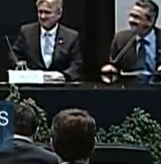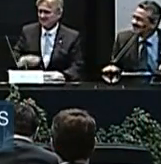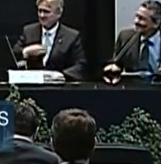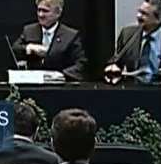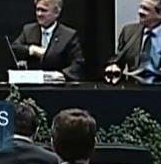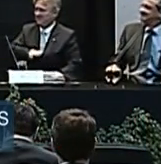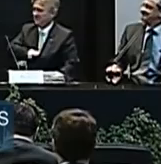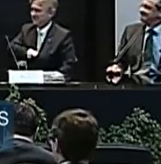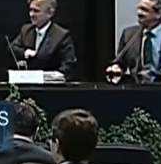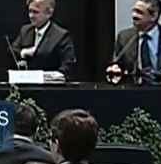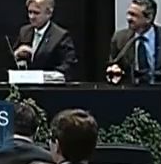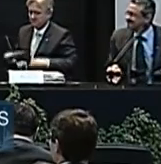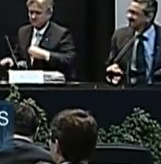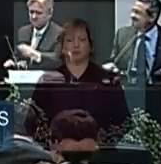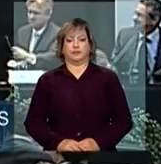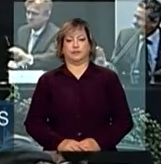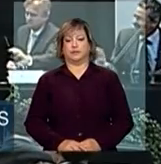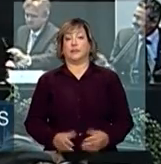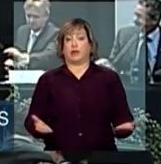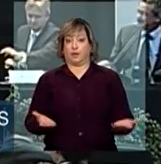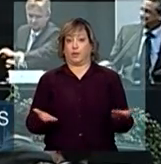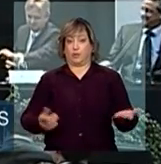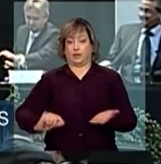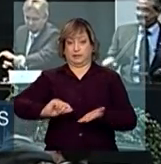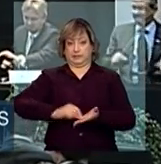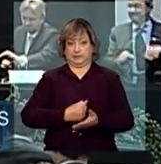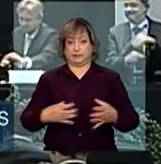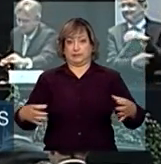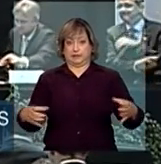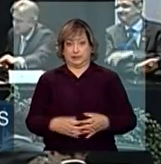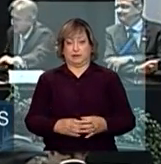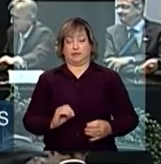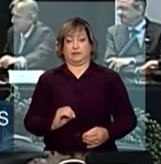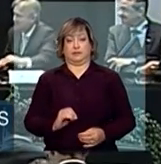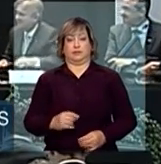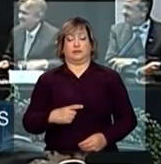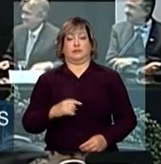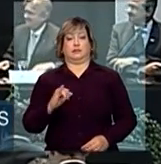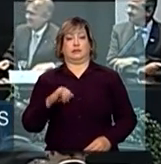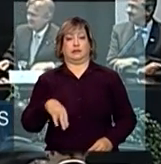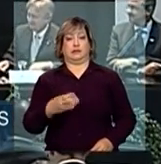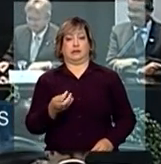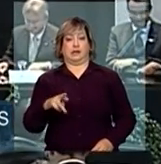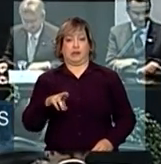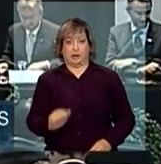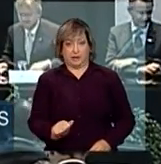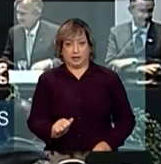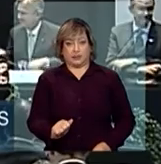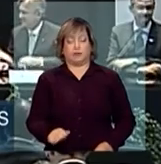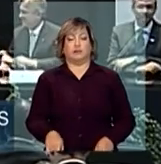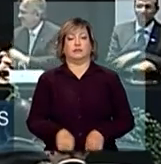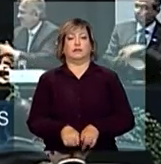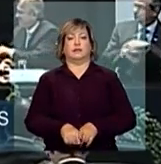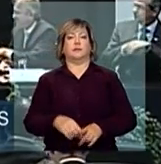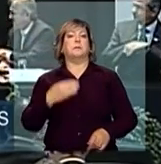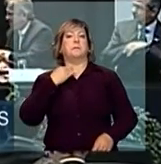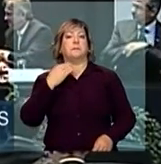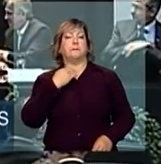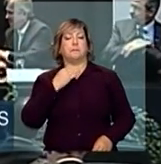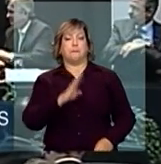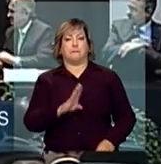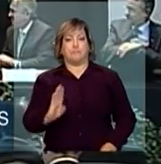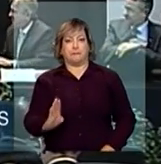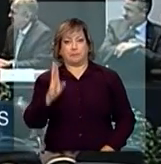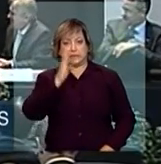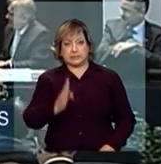Neste momento, será assinado entre o Instituto Nacional de Colonização e Reforma Agrária, INCRA, e o Banco do Brasil,